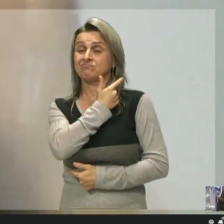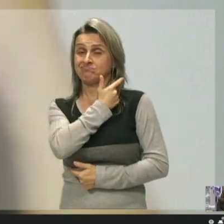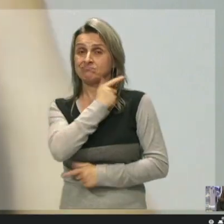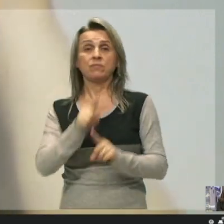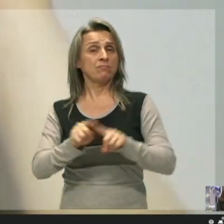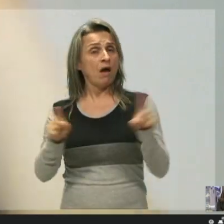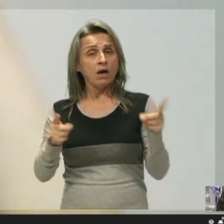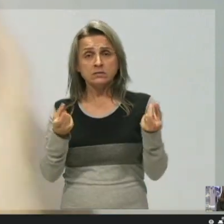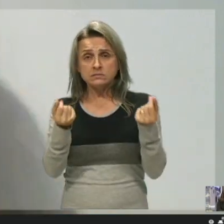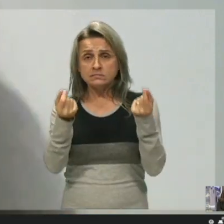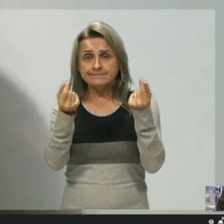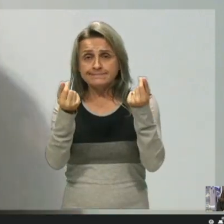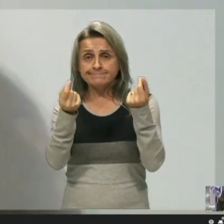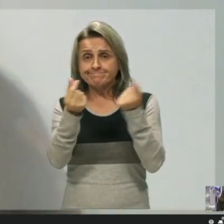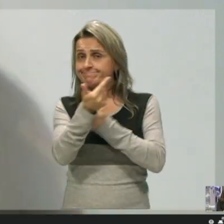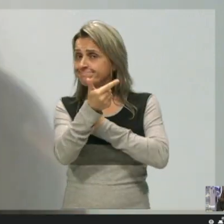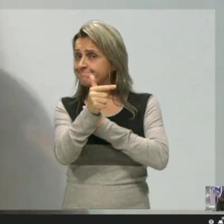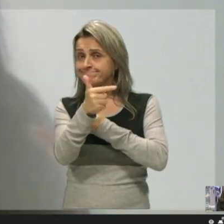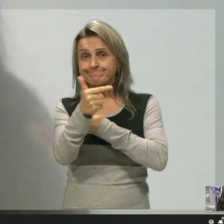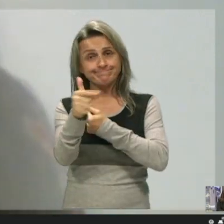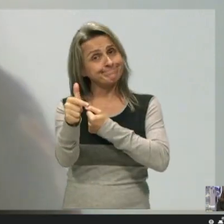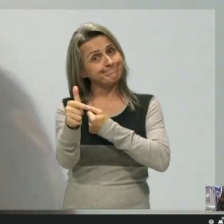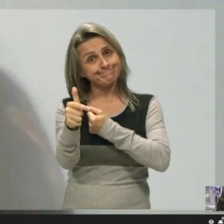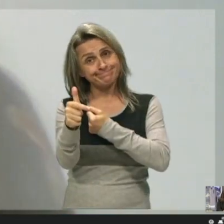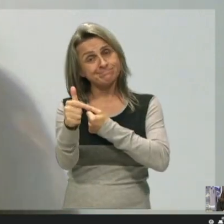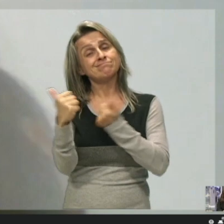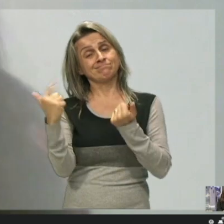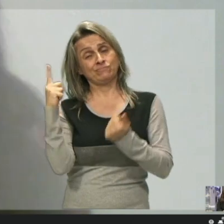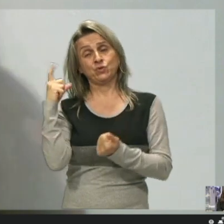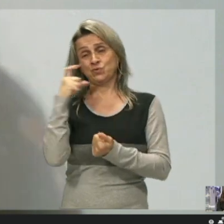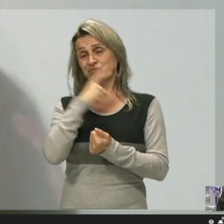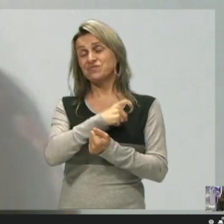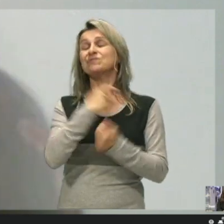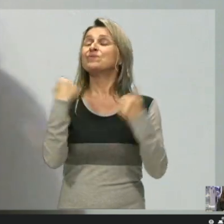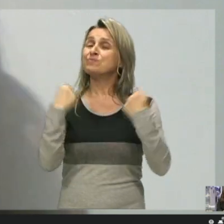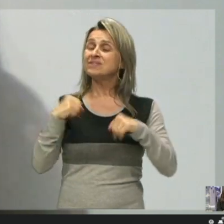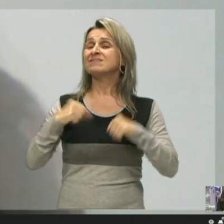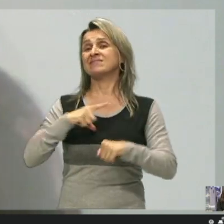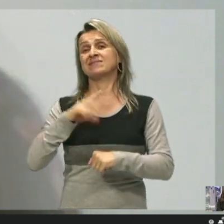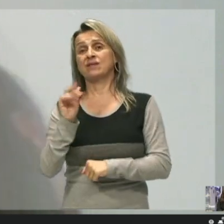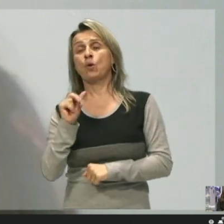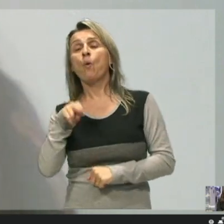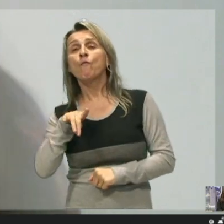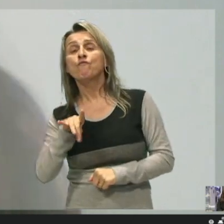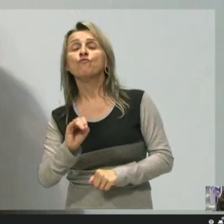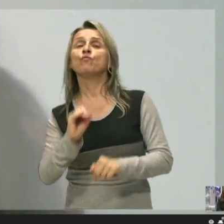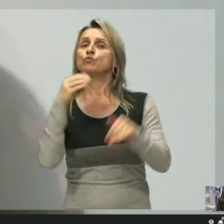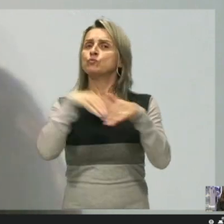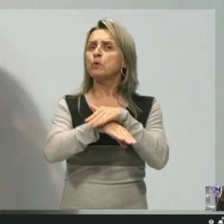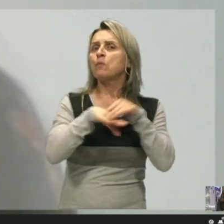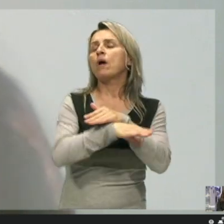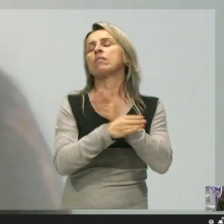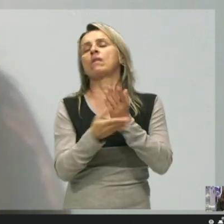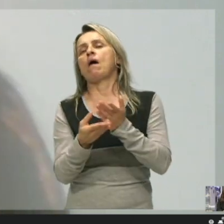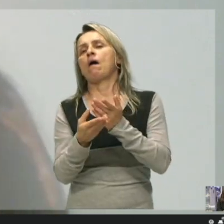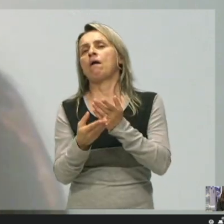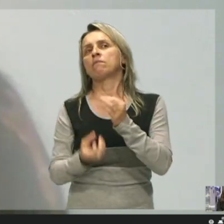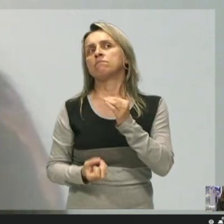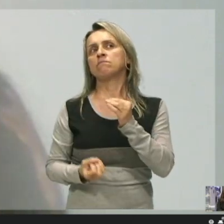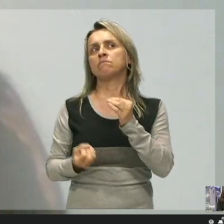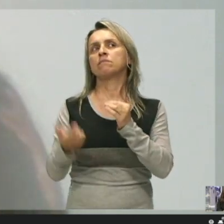fundo, né, para poder organizar as atividades que o Conselho faz, as formações, as conferências, e isso não prevê a nossa